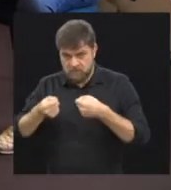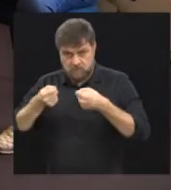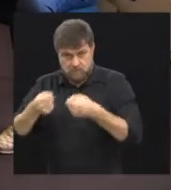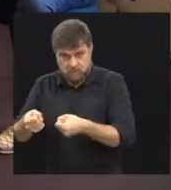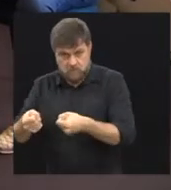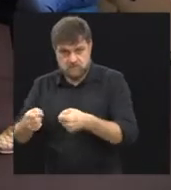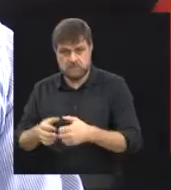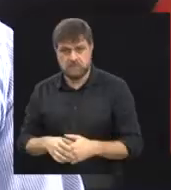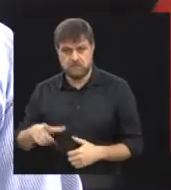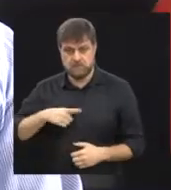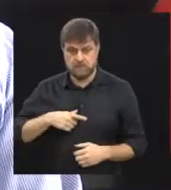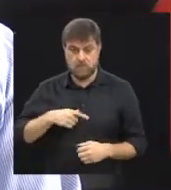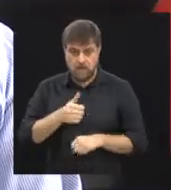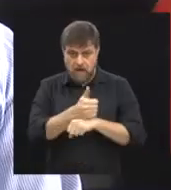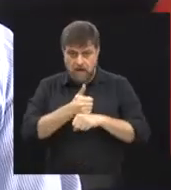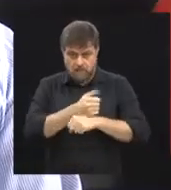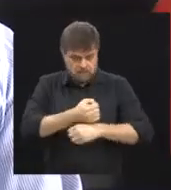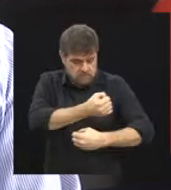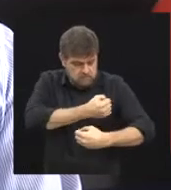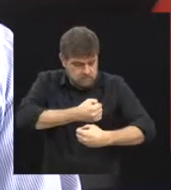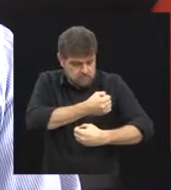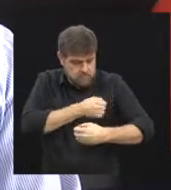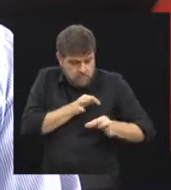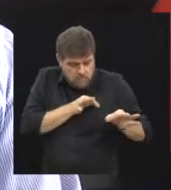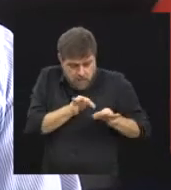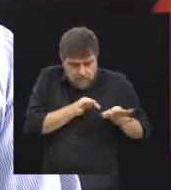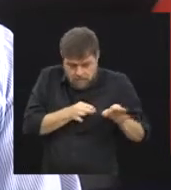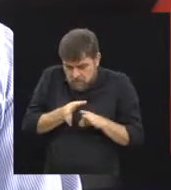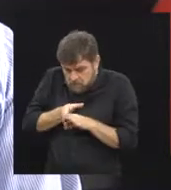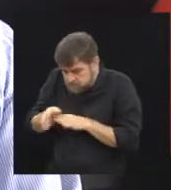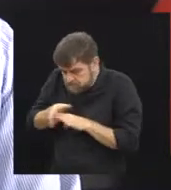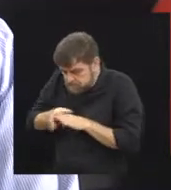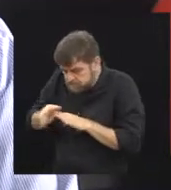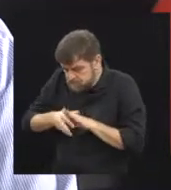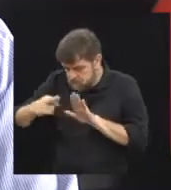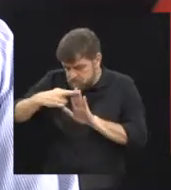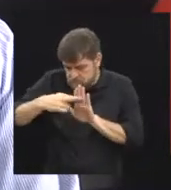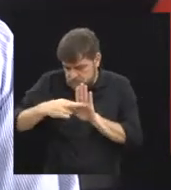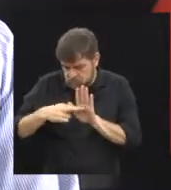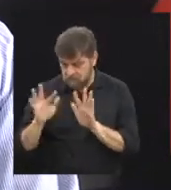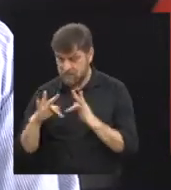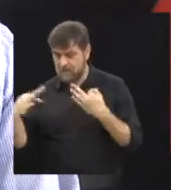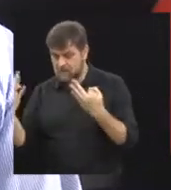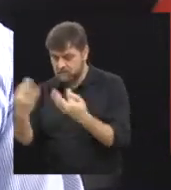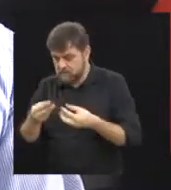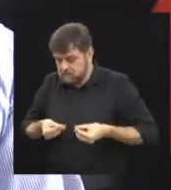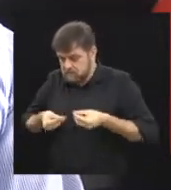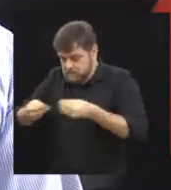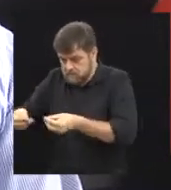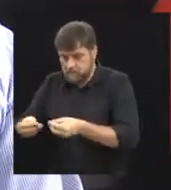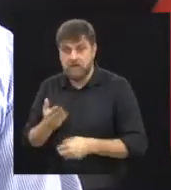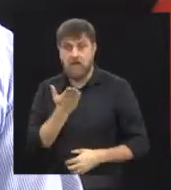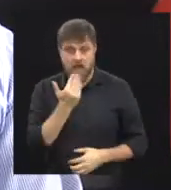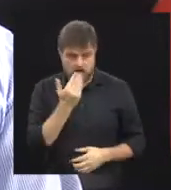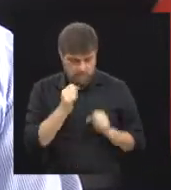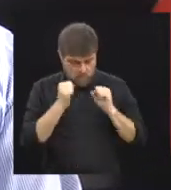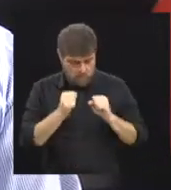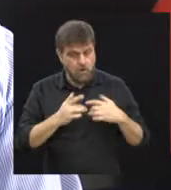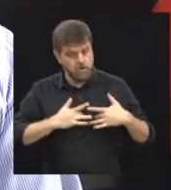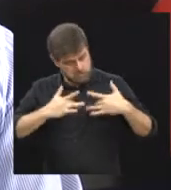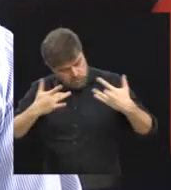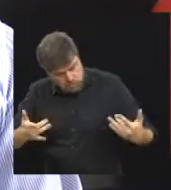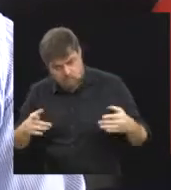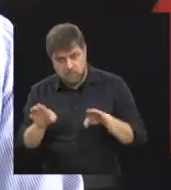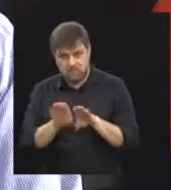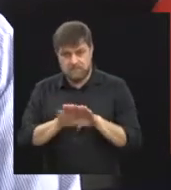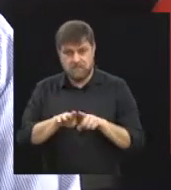reforçar a alimentação. E a nutricionista dá essa orientação, inclusive inclui as famílias. Então os alimentos também são muito